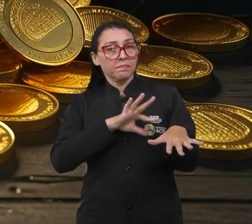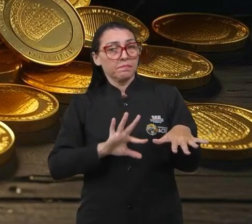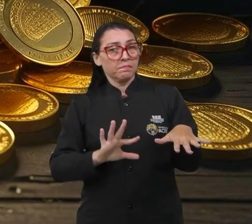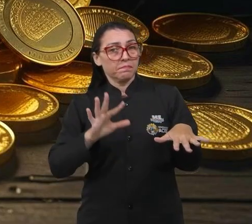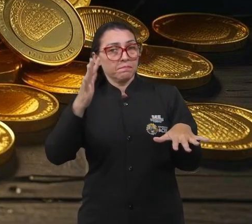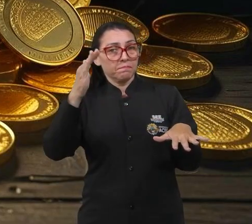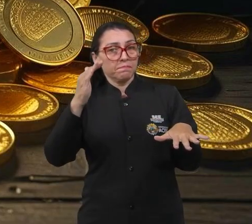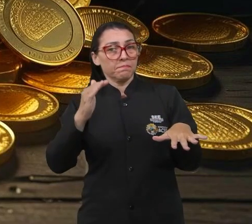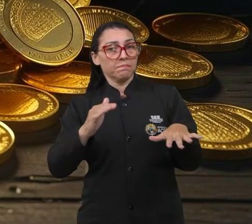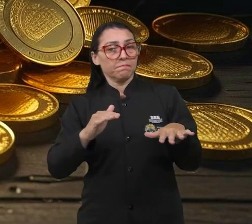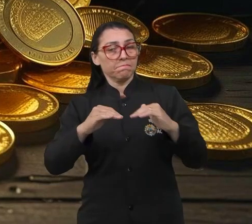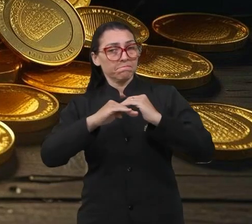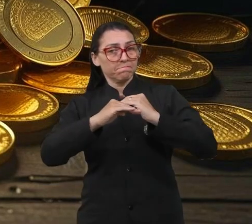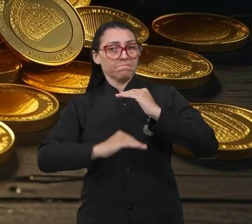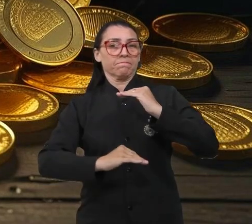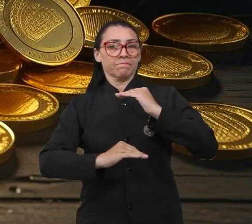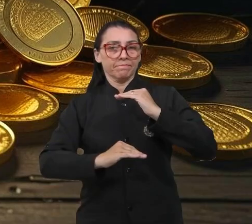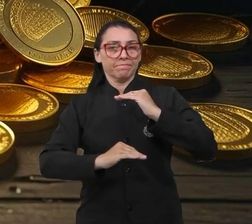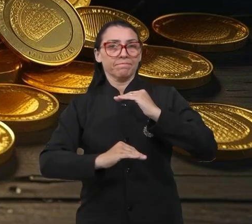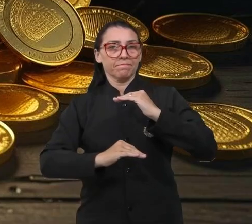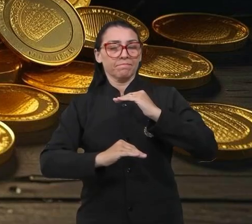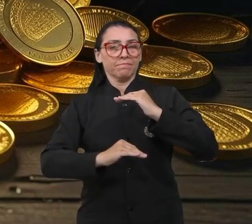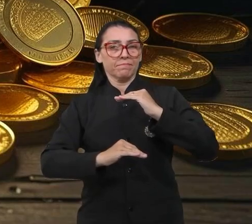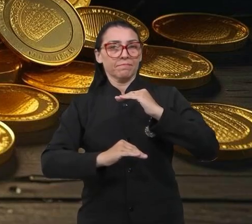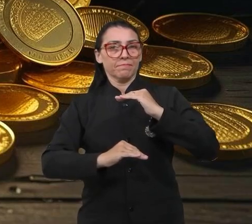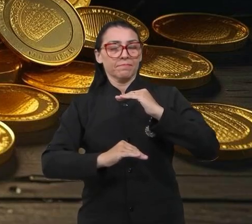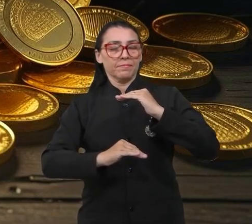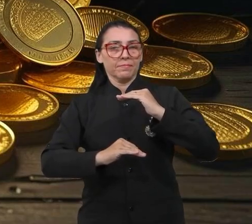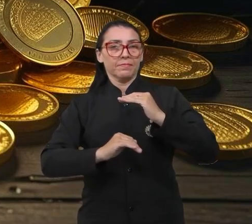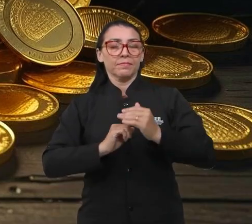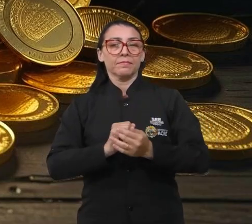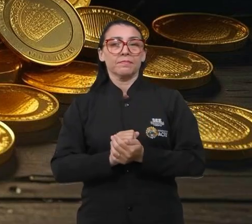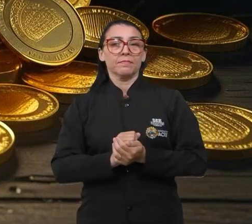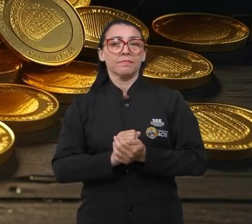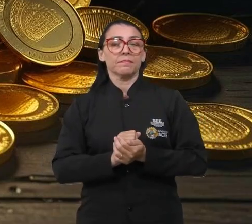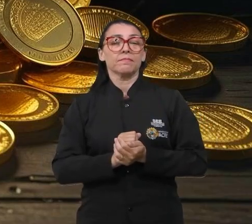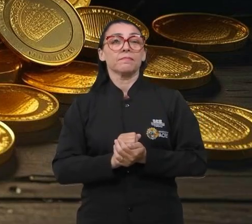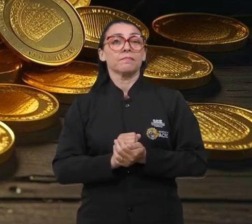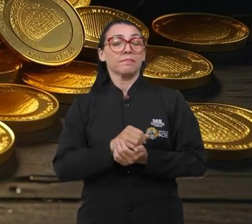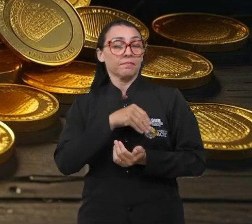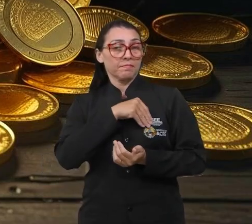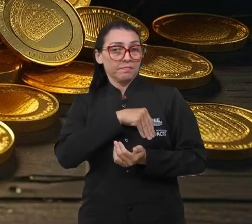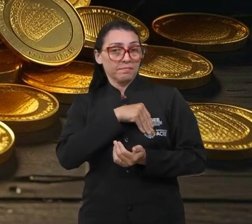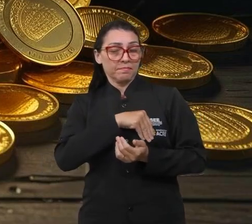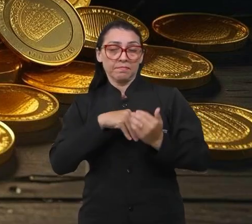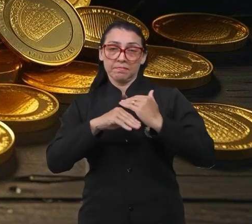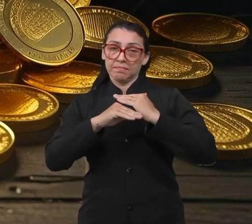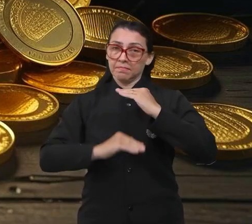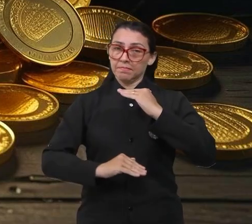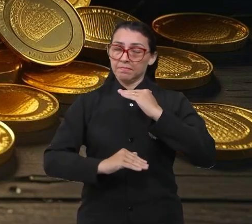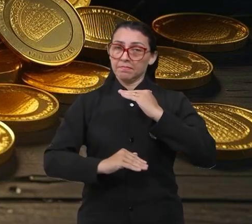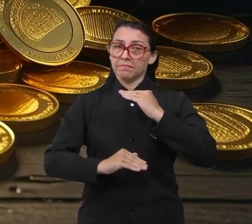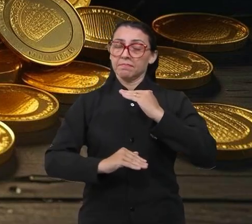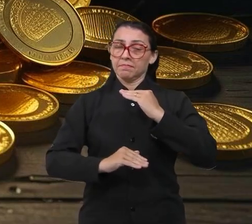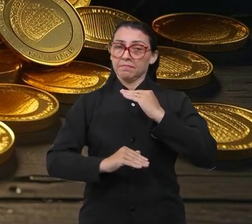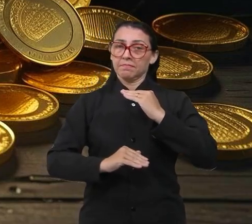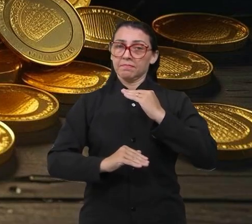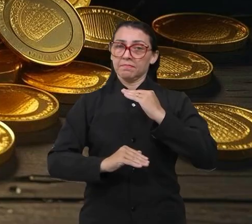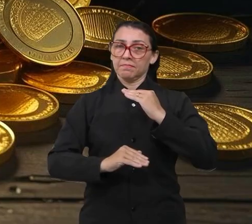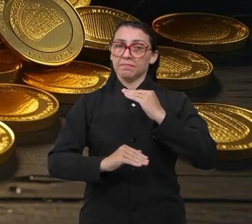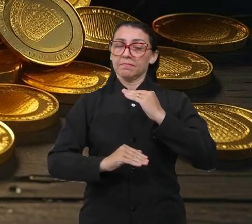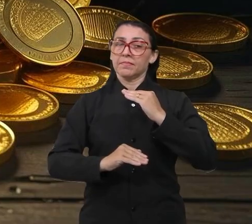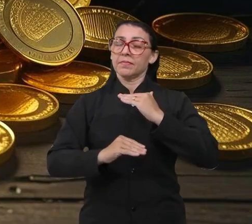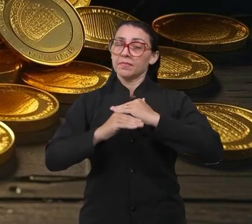de forma desigual, ou seja, a distribuição desigual da renda está no centro